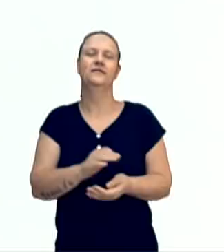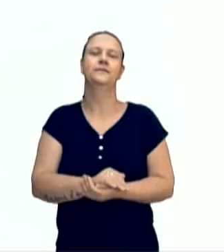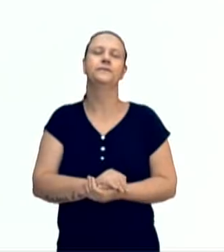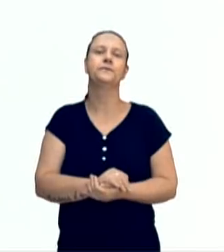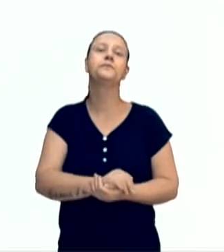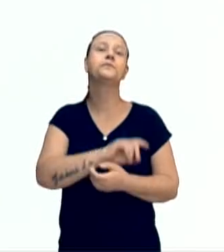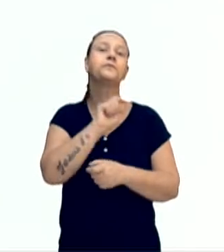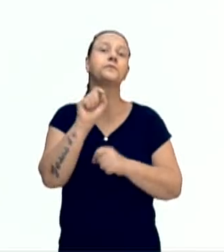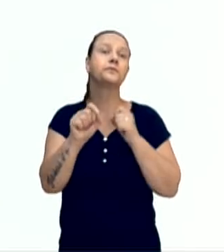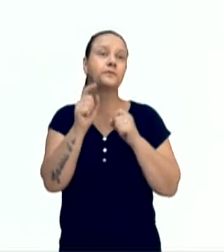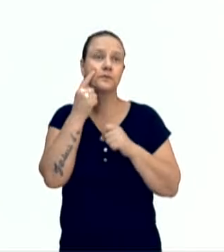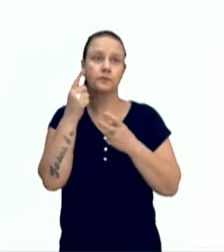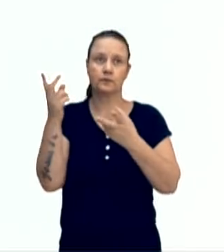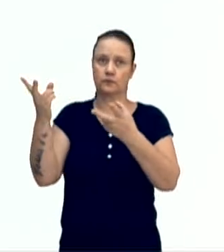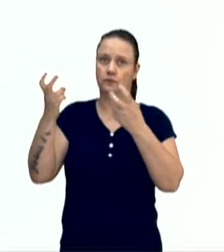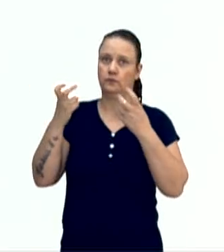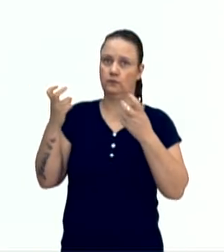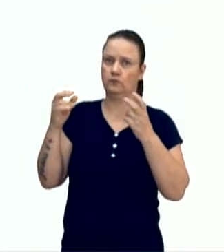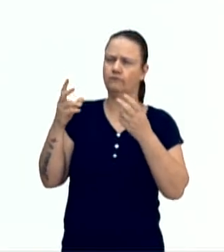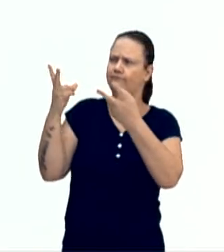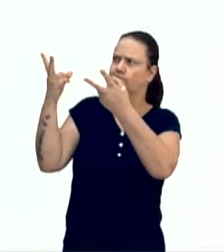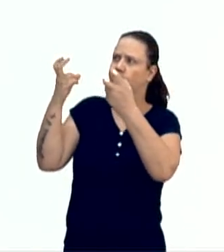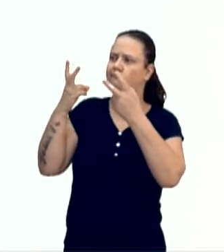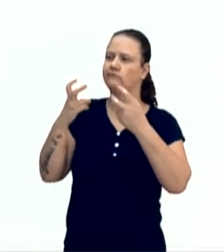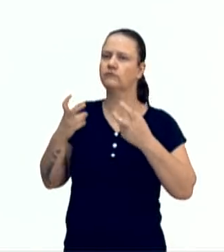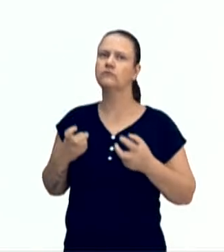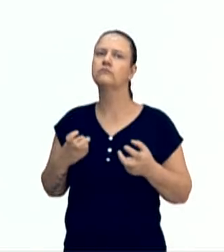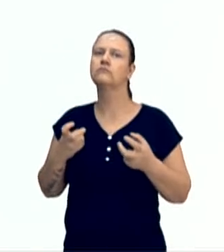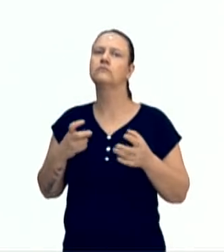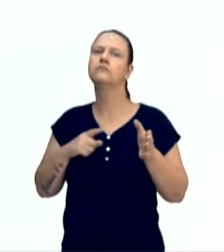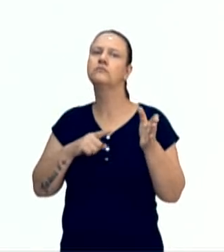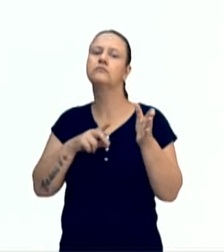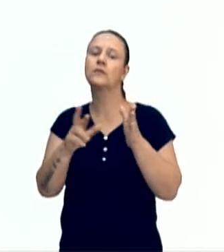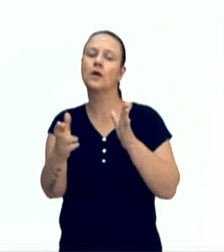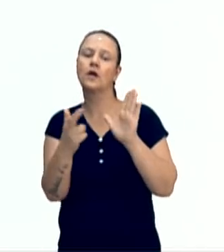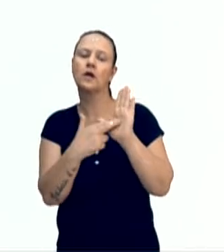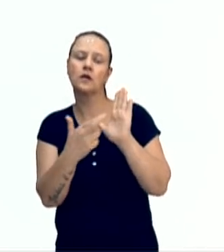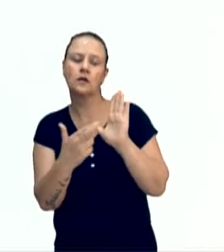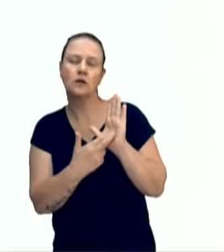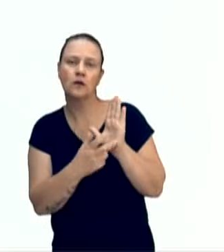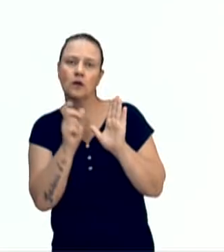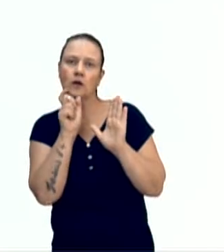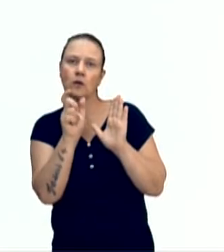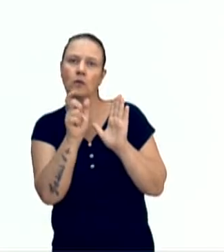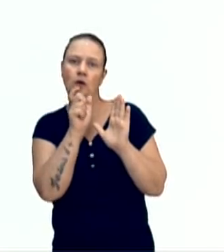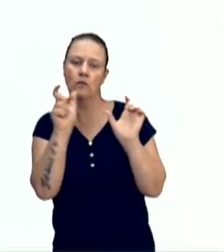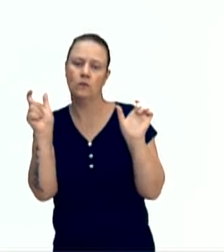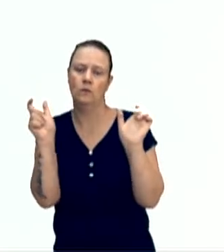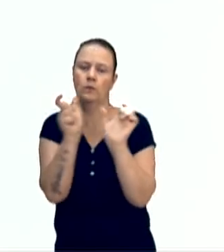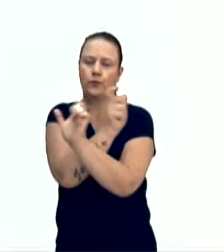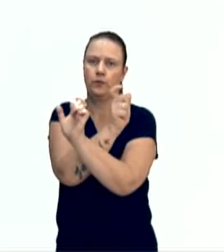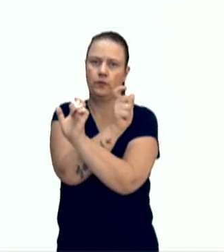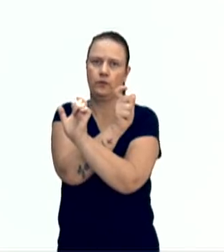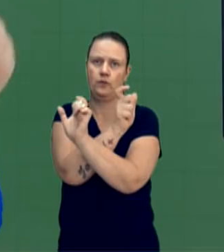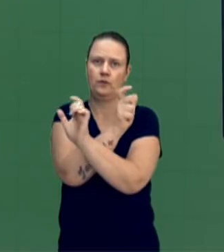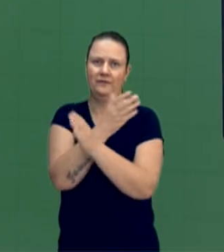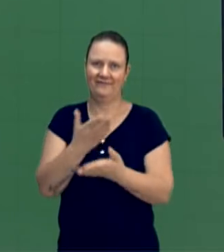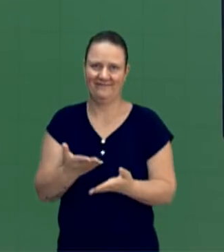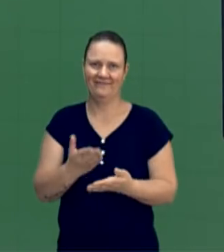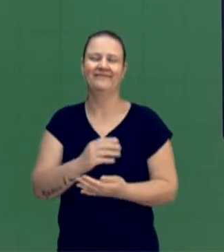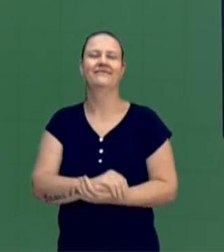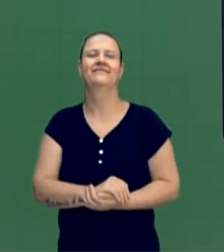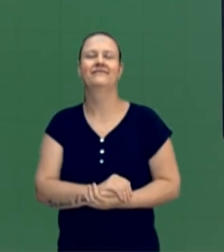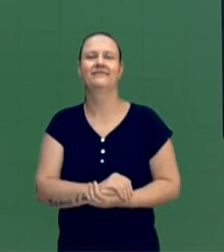lá. Aqui vocês vão identificar a alternativa que tem palavras que são antônimos. Tudo